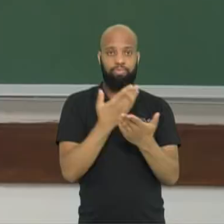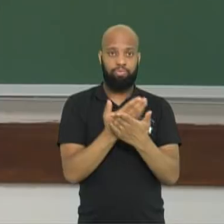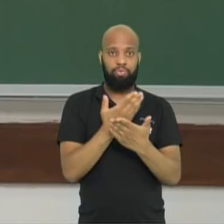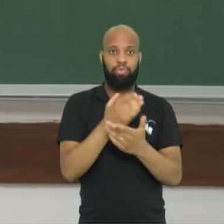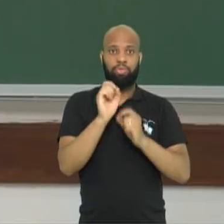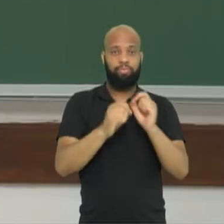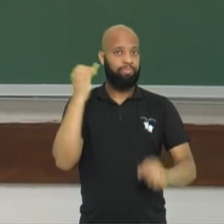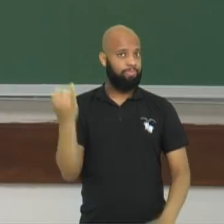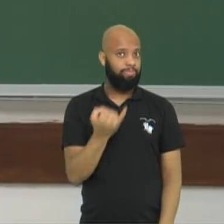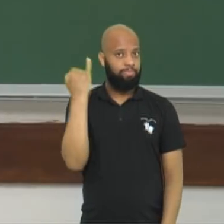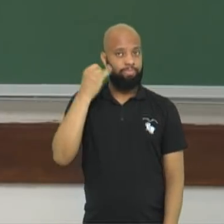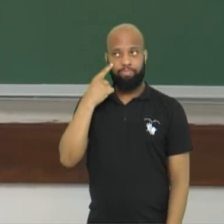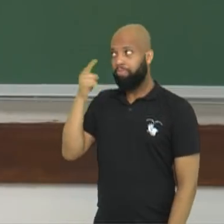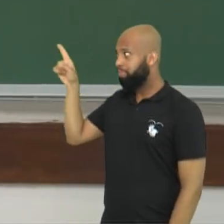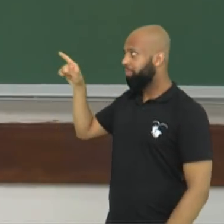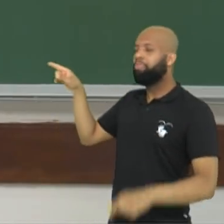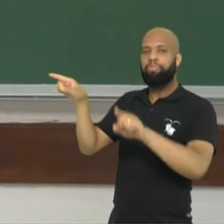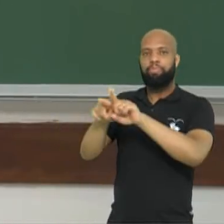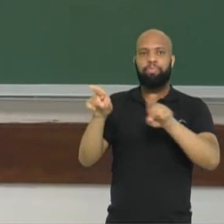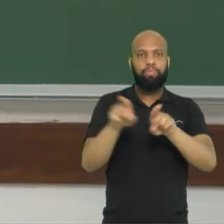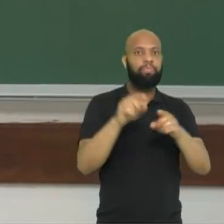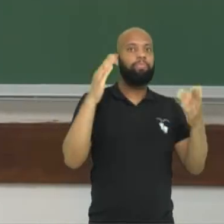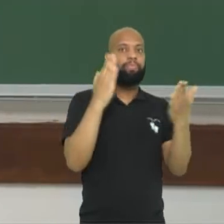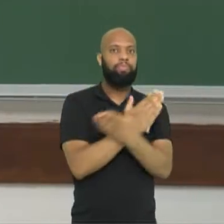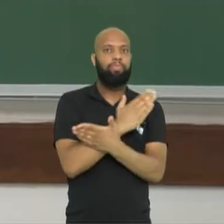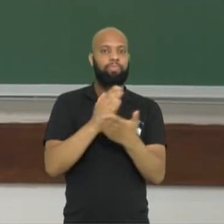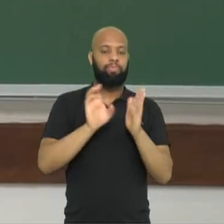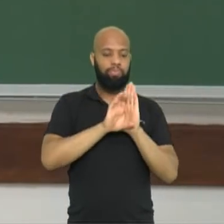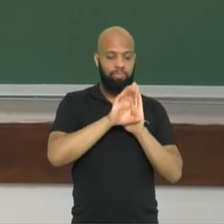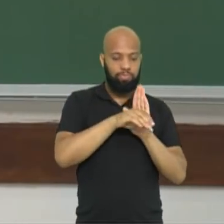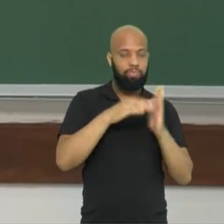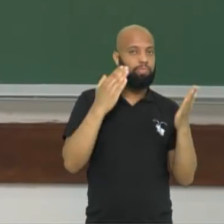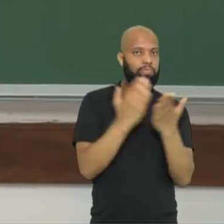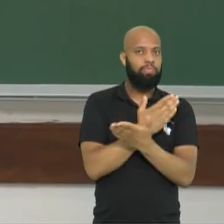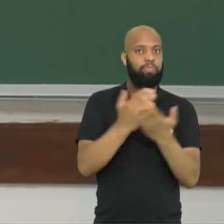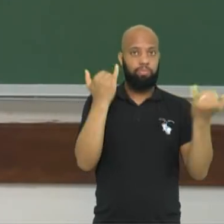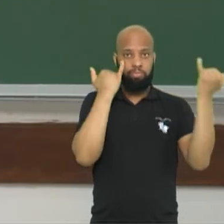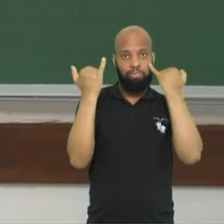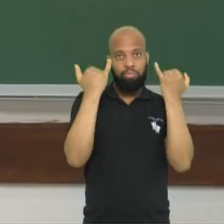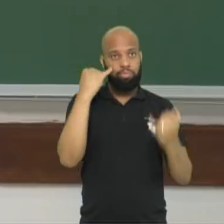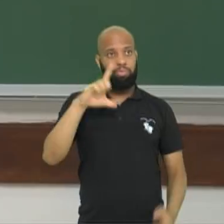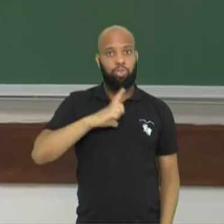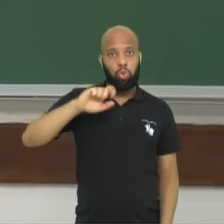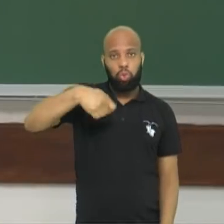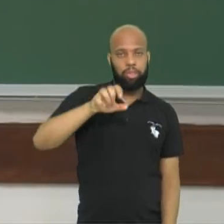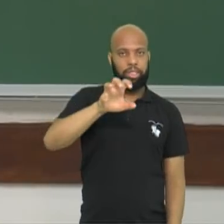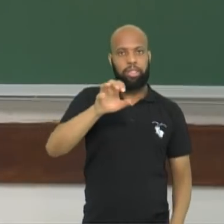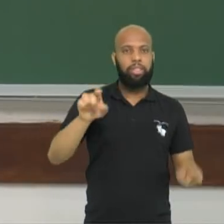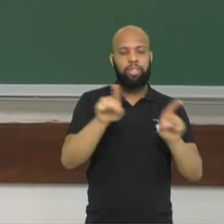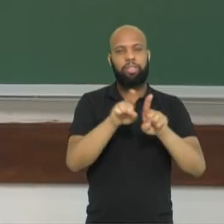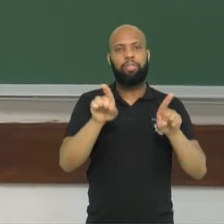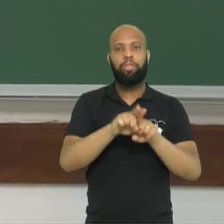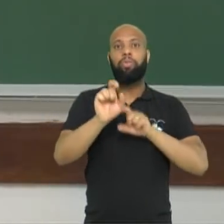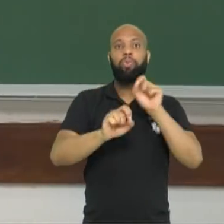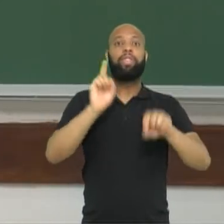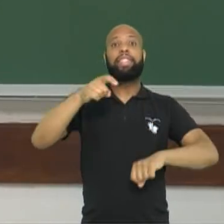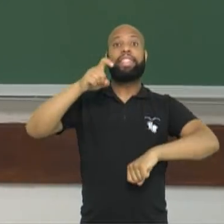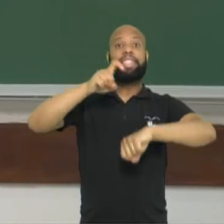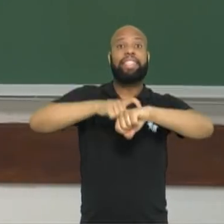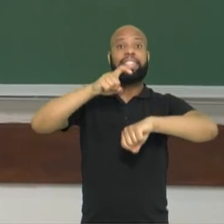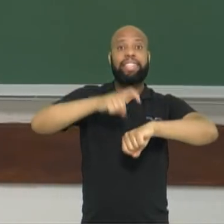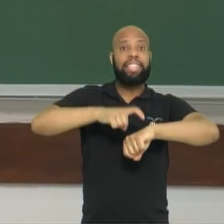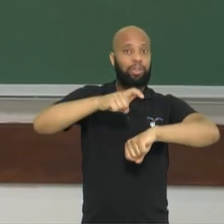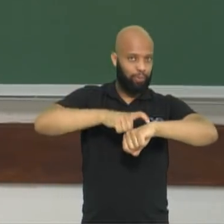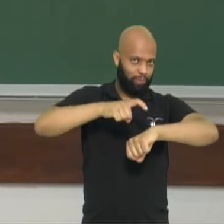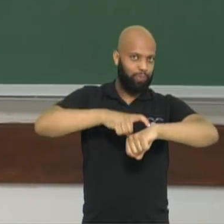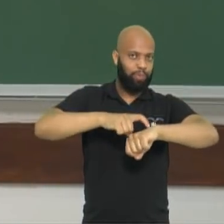pessoal? É bem importante, então, nós retomarmos alguns conceitos, algumas informações sobre essa questão dos tempos verbais.